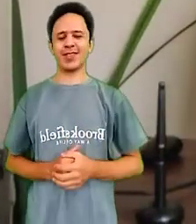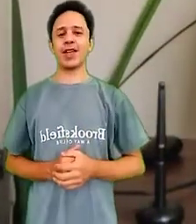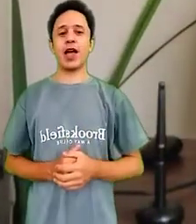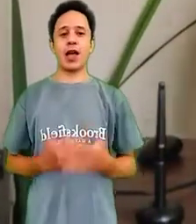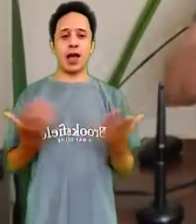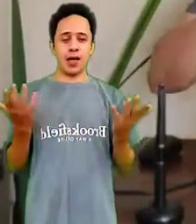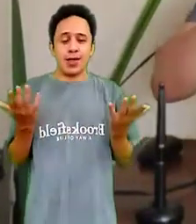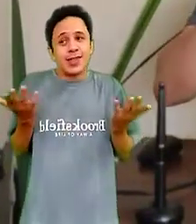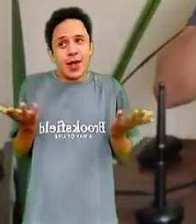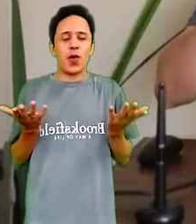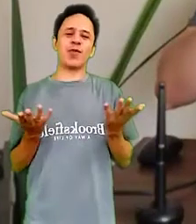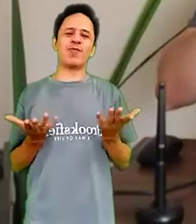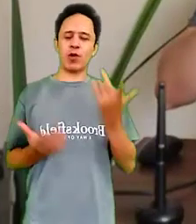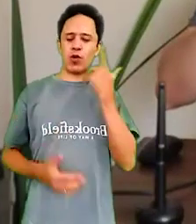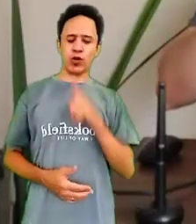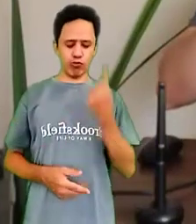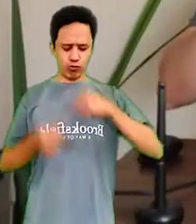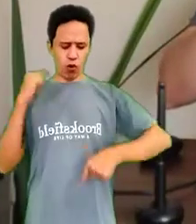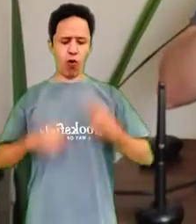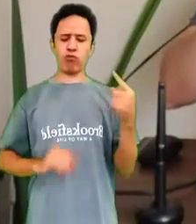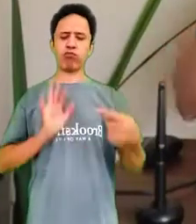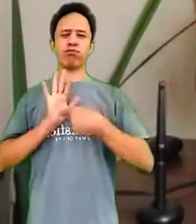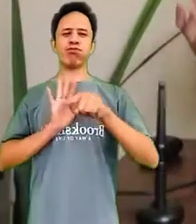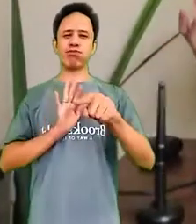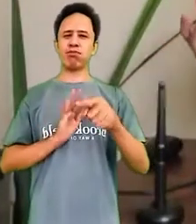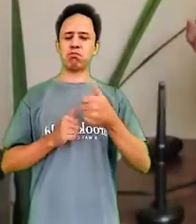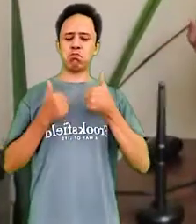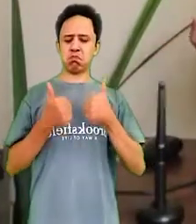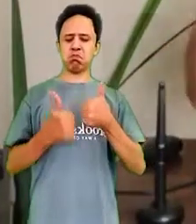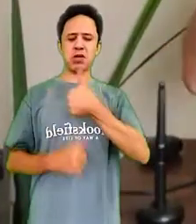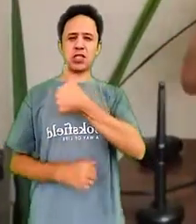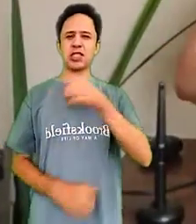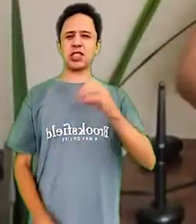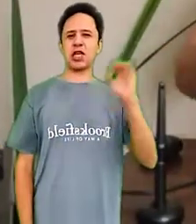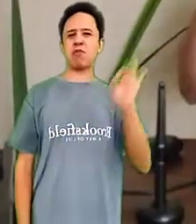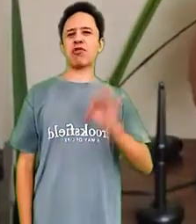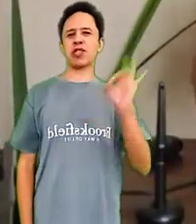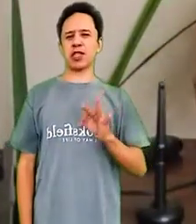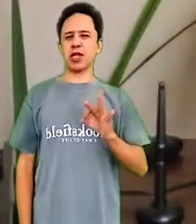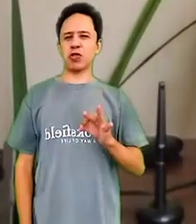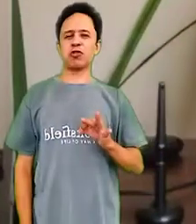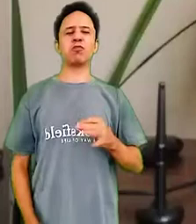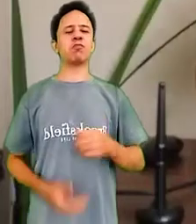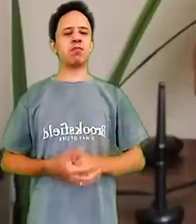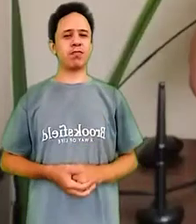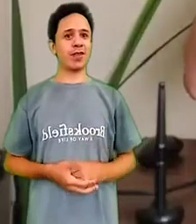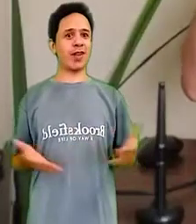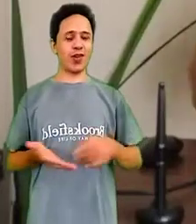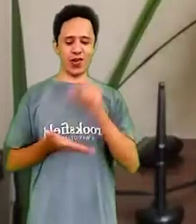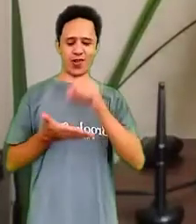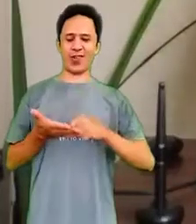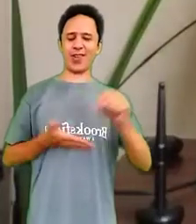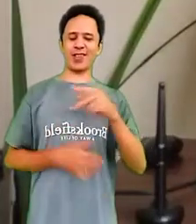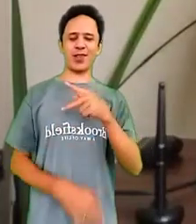Covid-19, então 100% imunizado. Feliz demais! Então, só por causa disso, vou corrigir